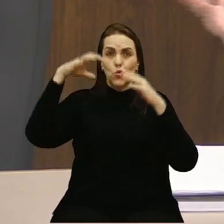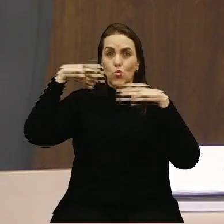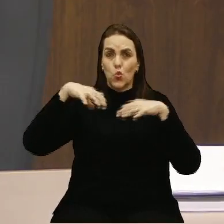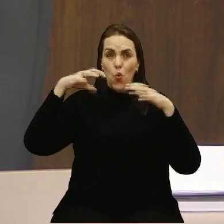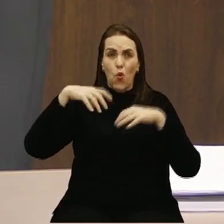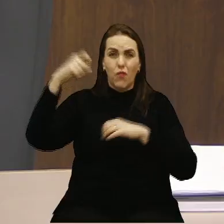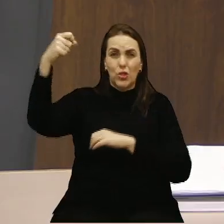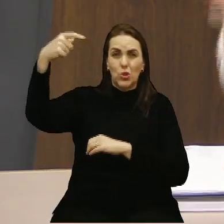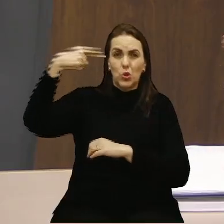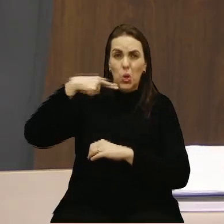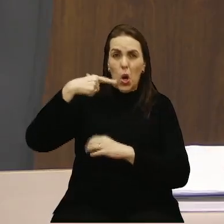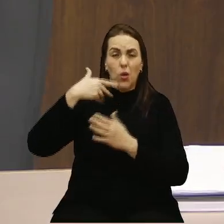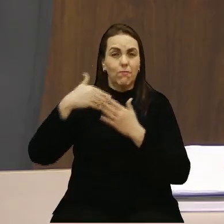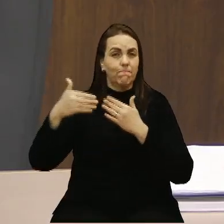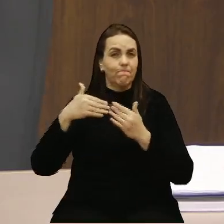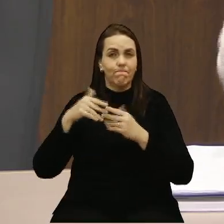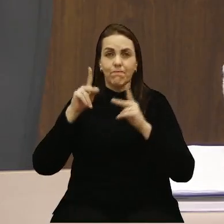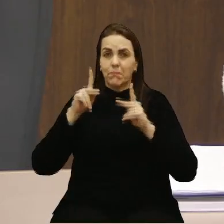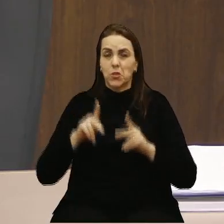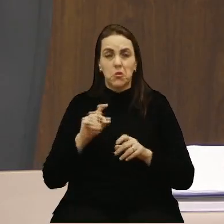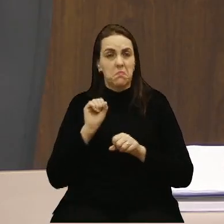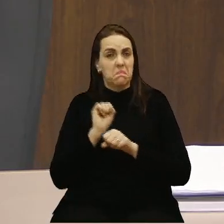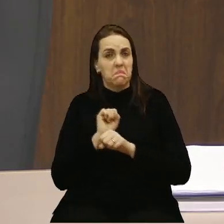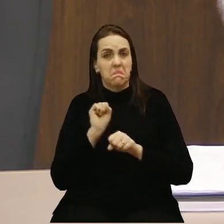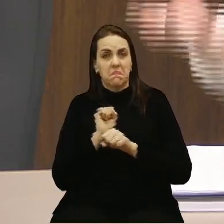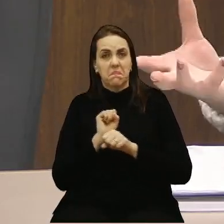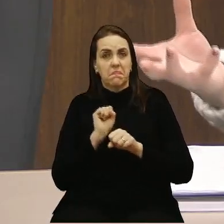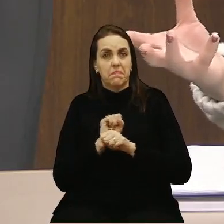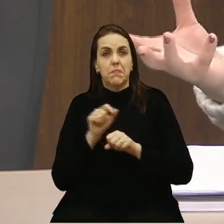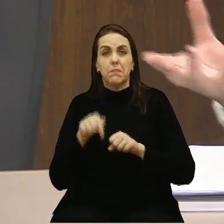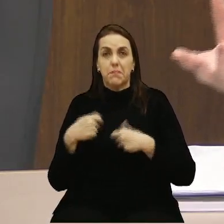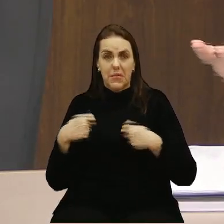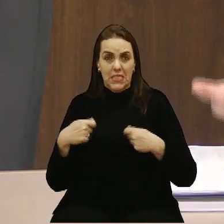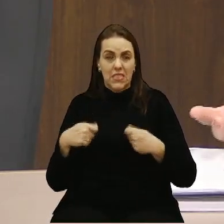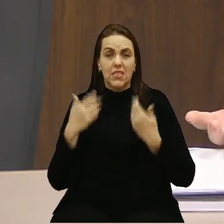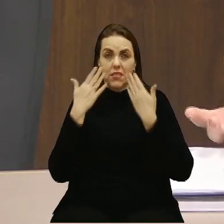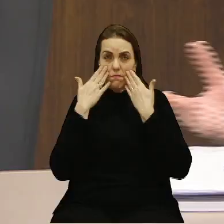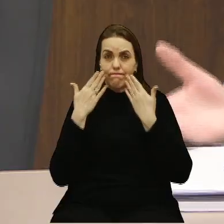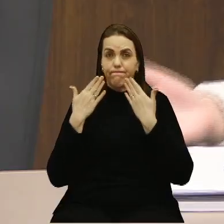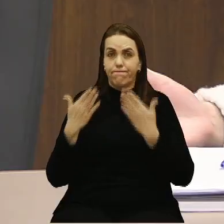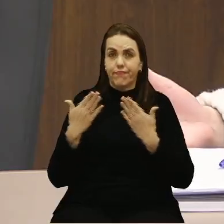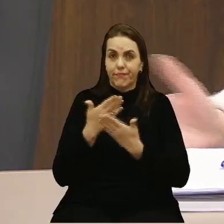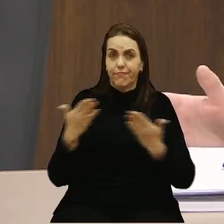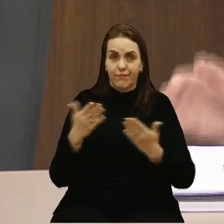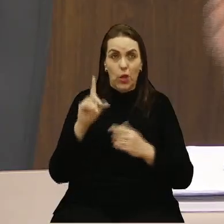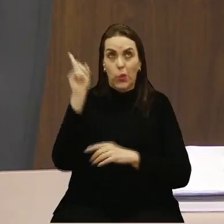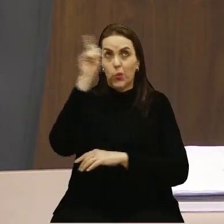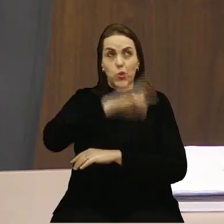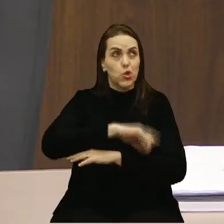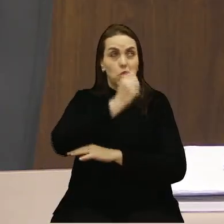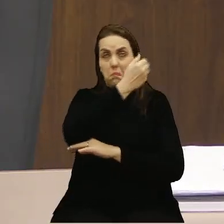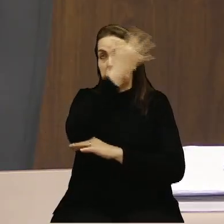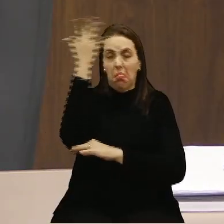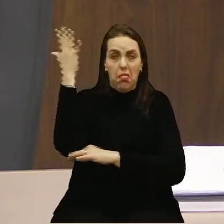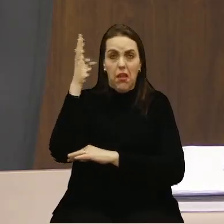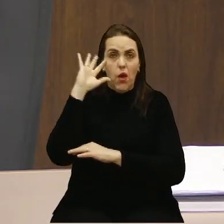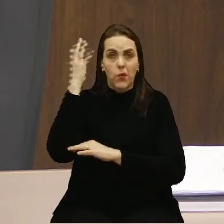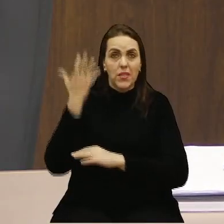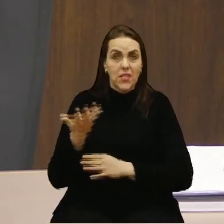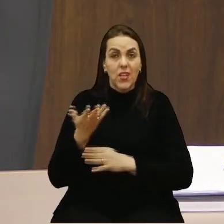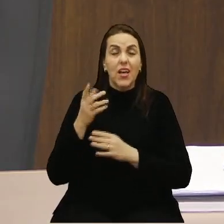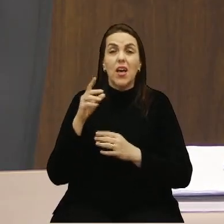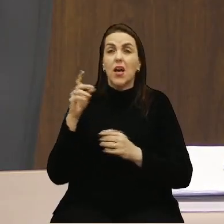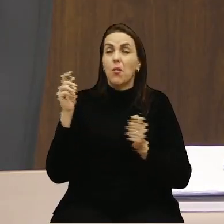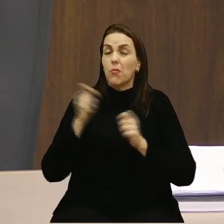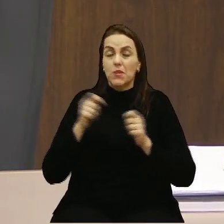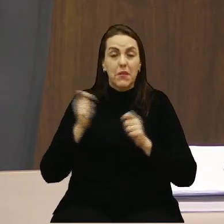sol muito forte, a pessoa vai ficar ali exposta às questões do dia e pode ser que não consiga